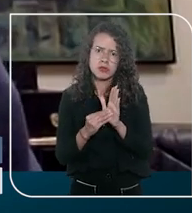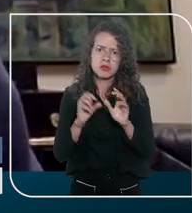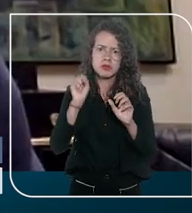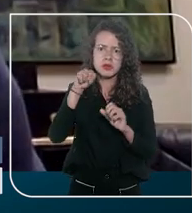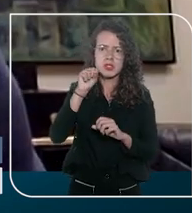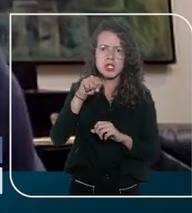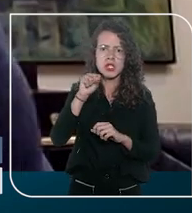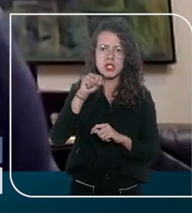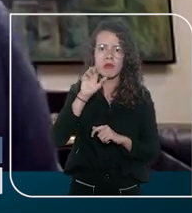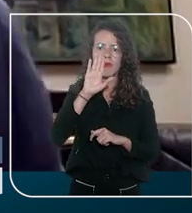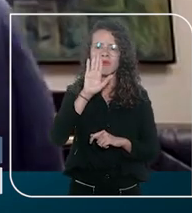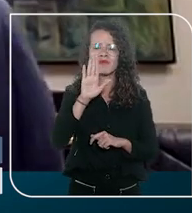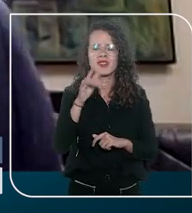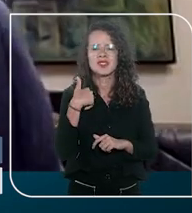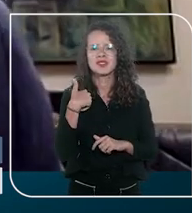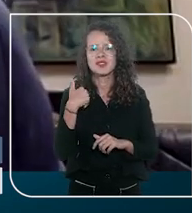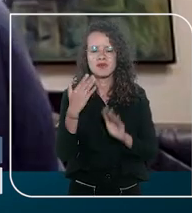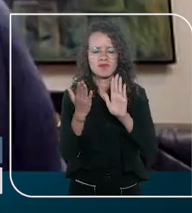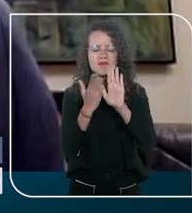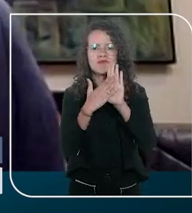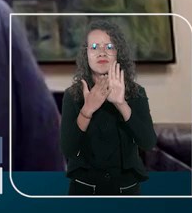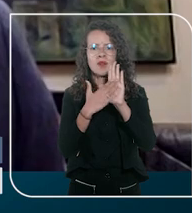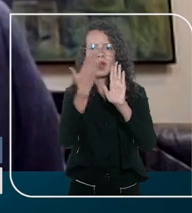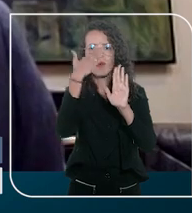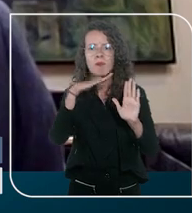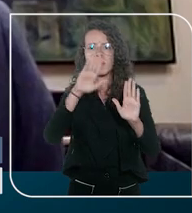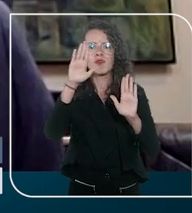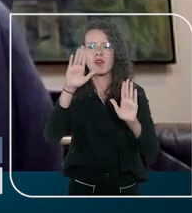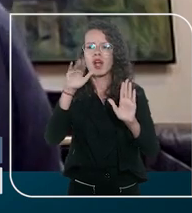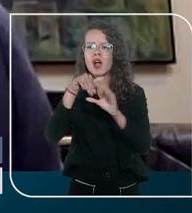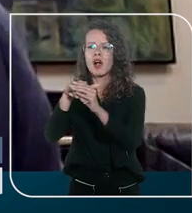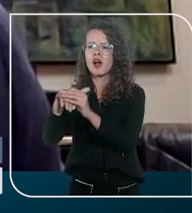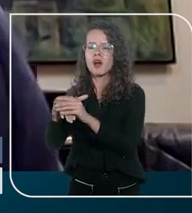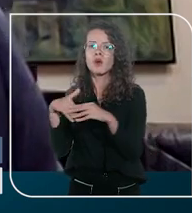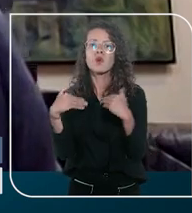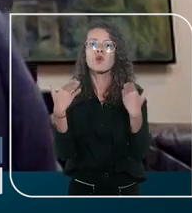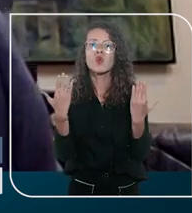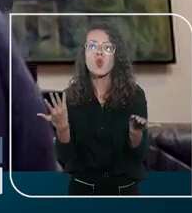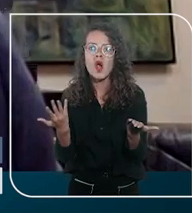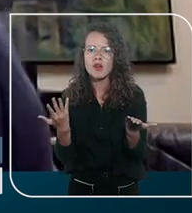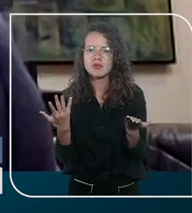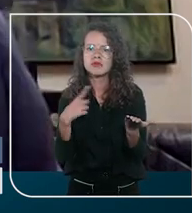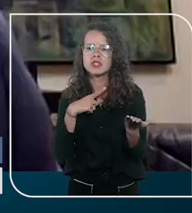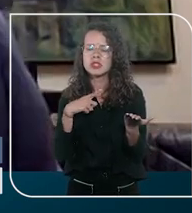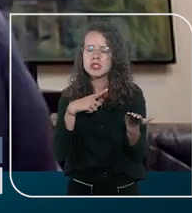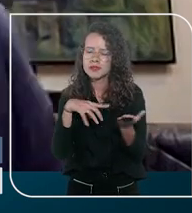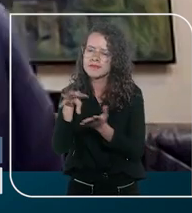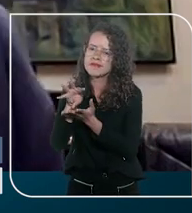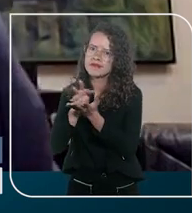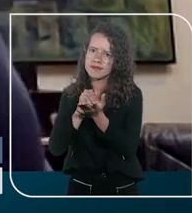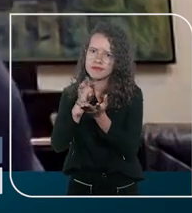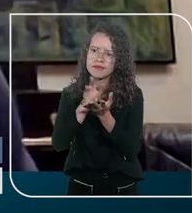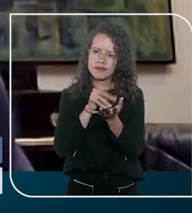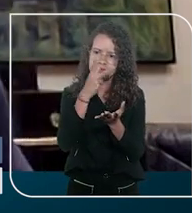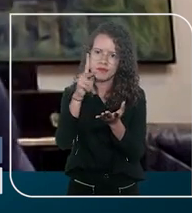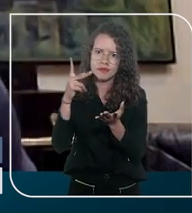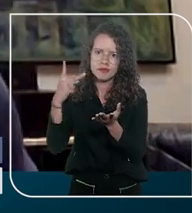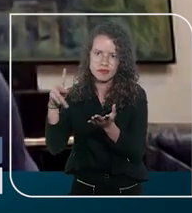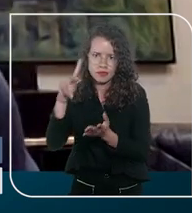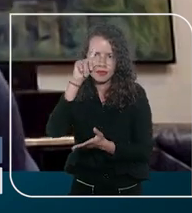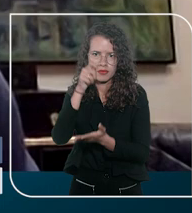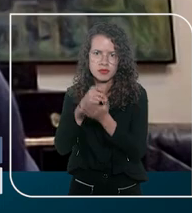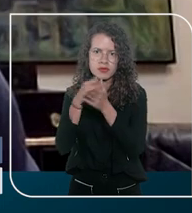sim. Só que eu tenho que comprovar. Mas existe um roteiro formal para que essa